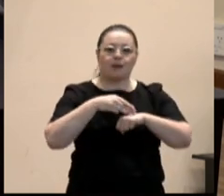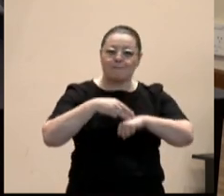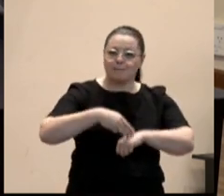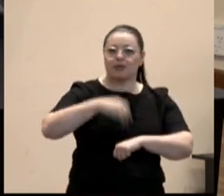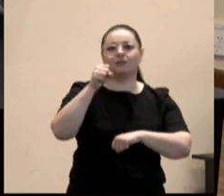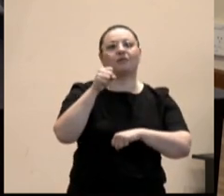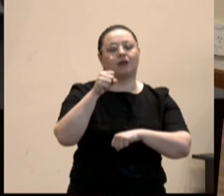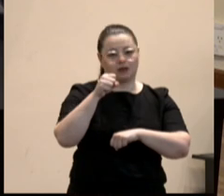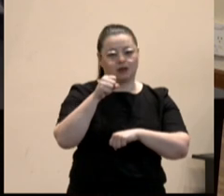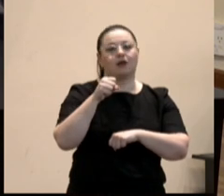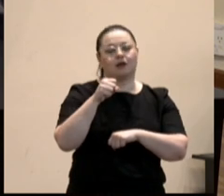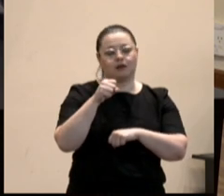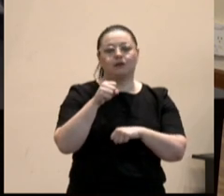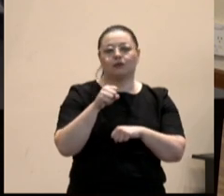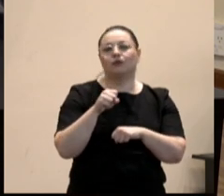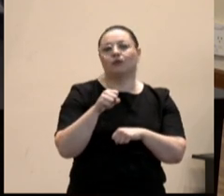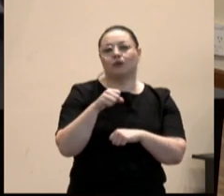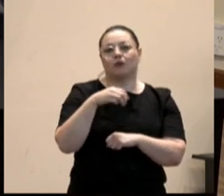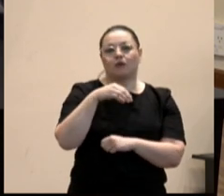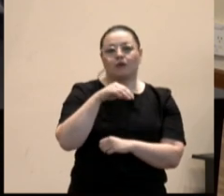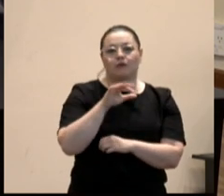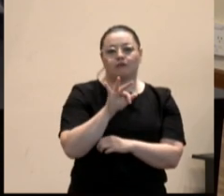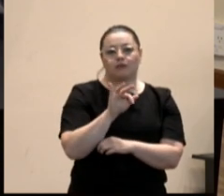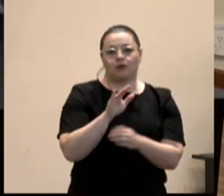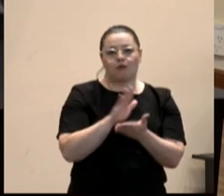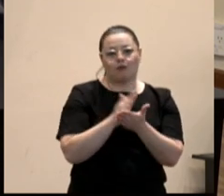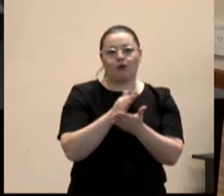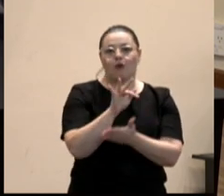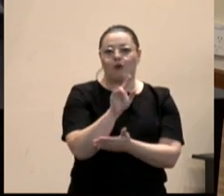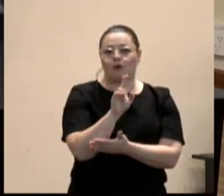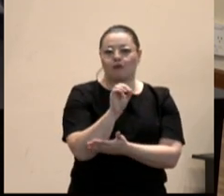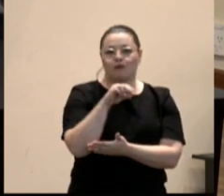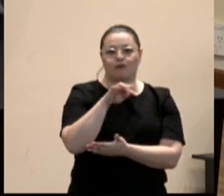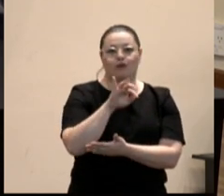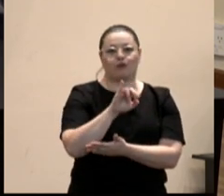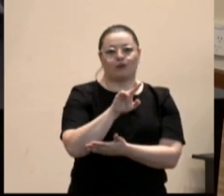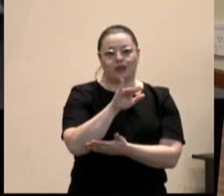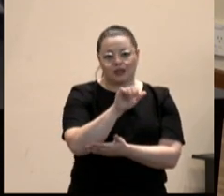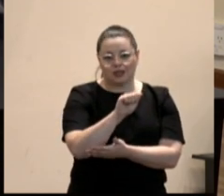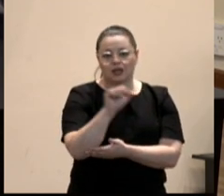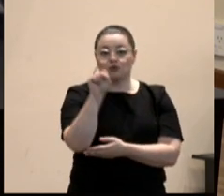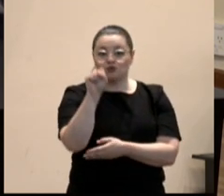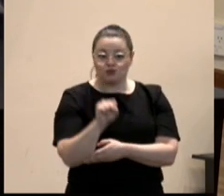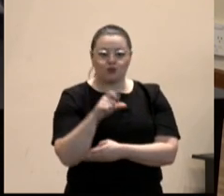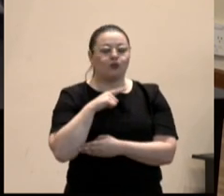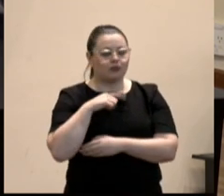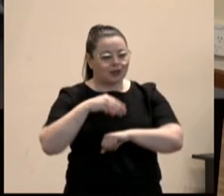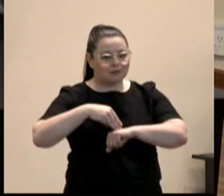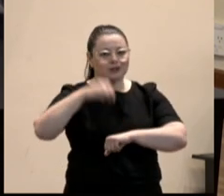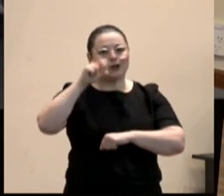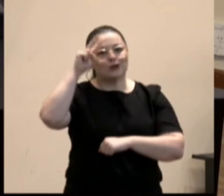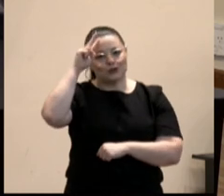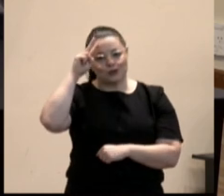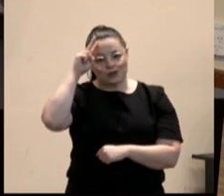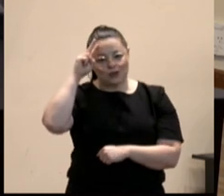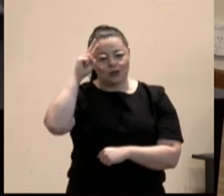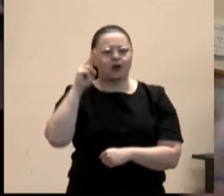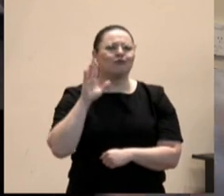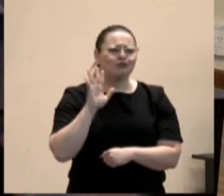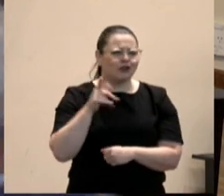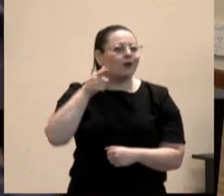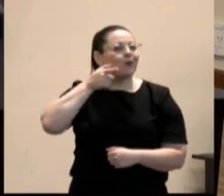pela Fronteira Sul, mestrado em história, né? Ele esteve ontem já,